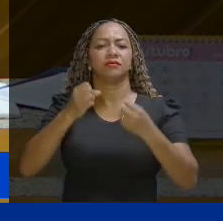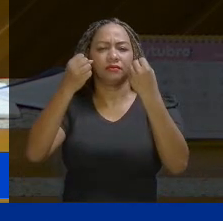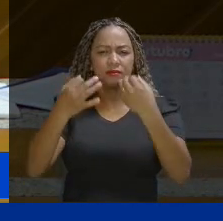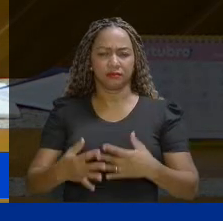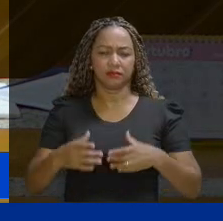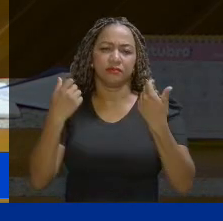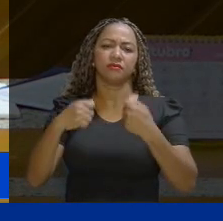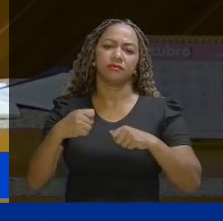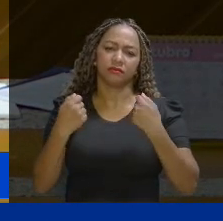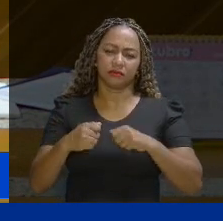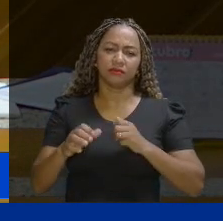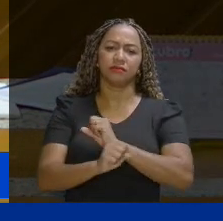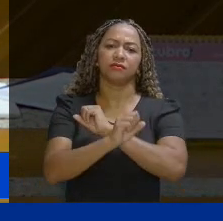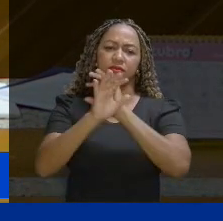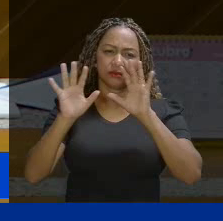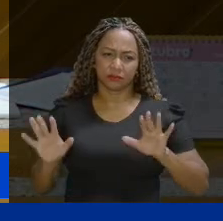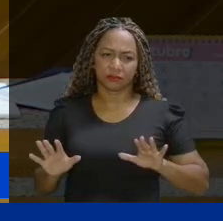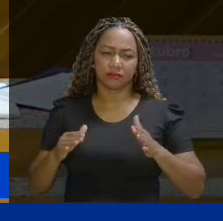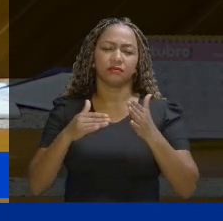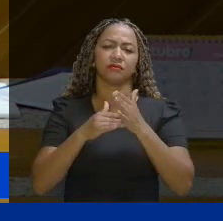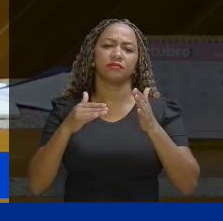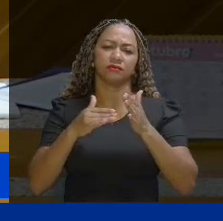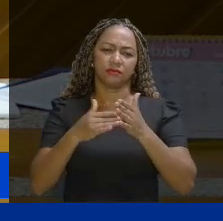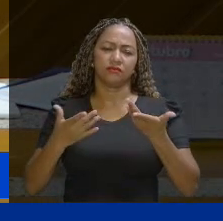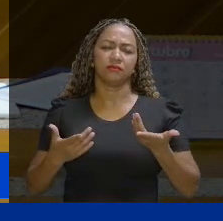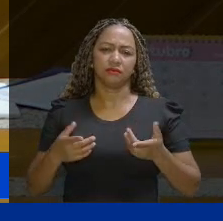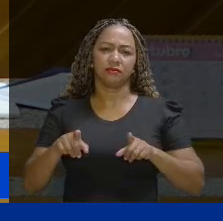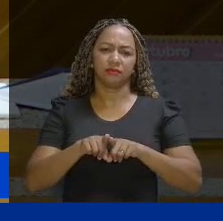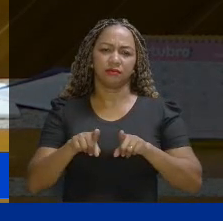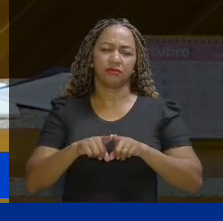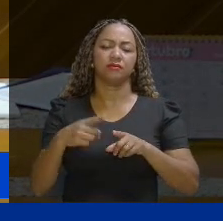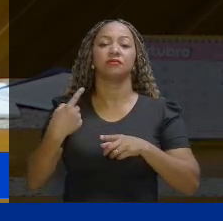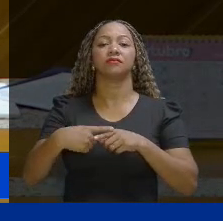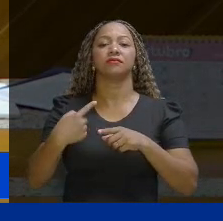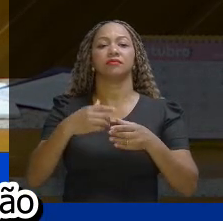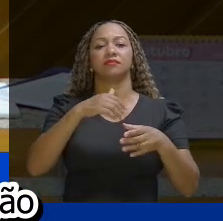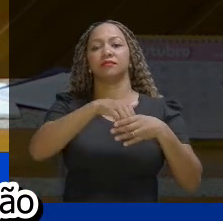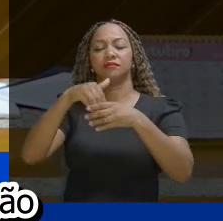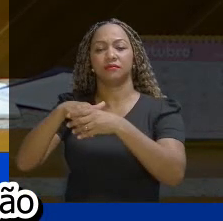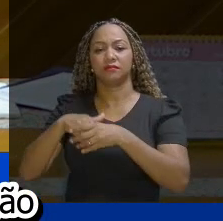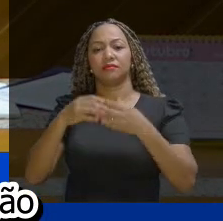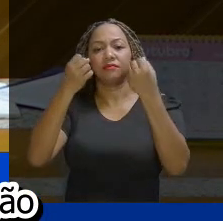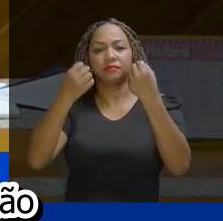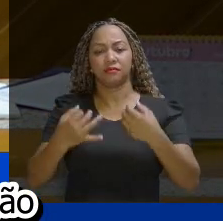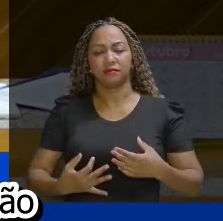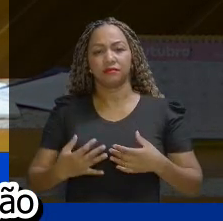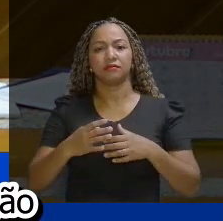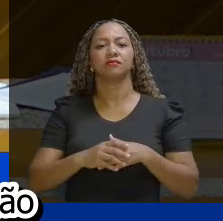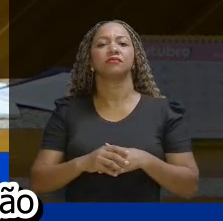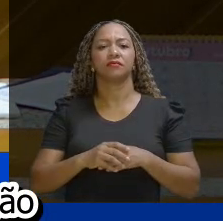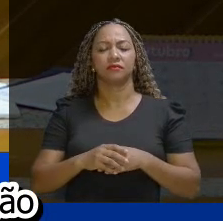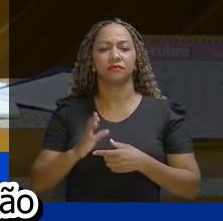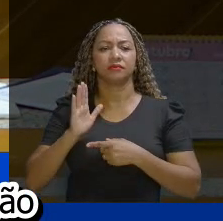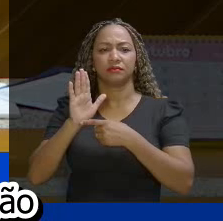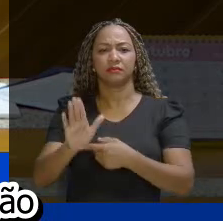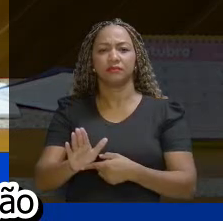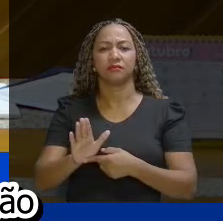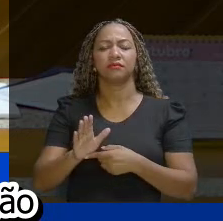a necessidade de esclarecimento quanto à delimitação do ônus probatório, pois o acórdão teria afirmado que